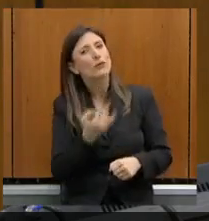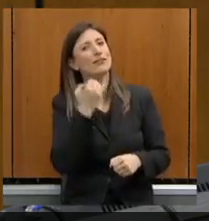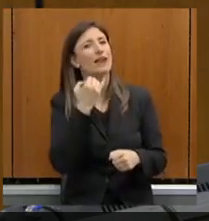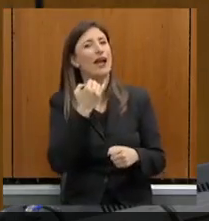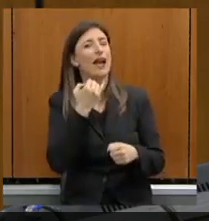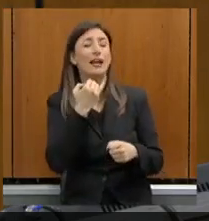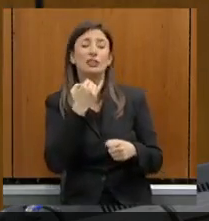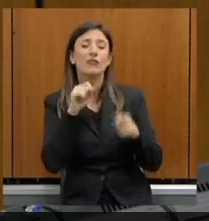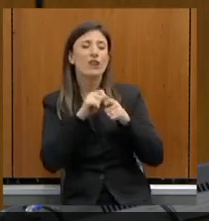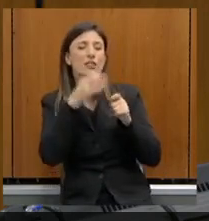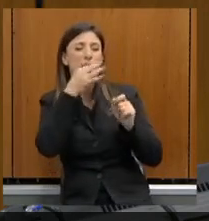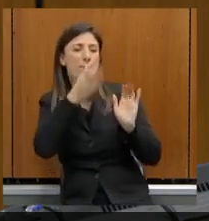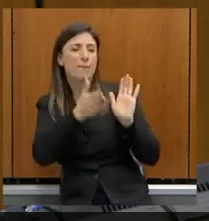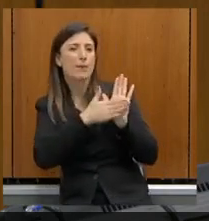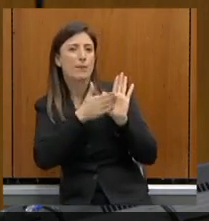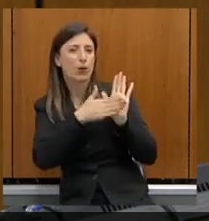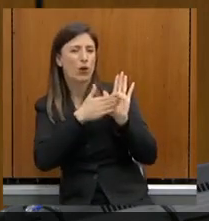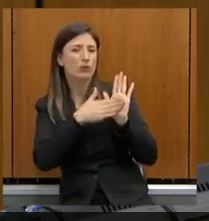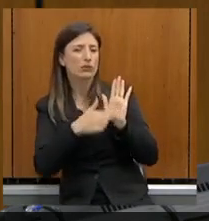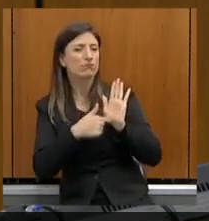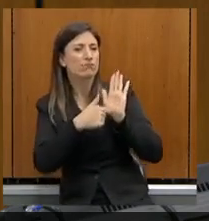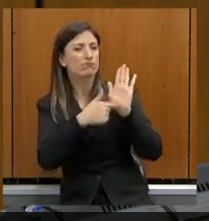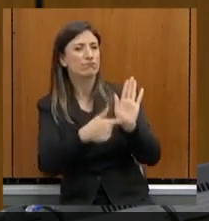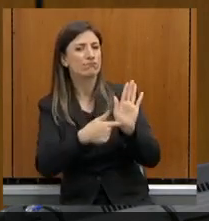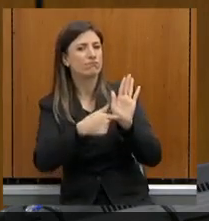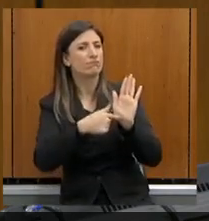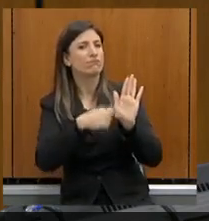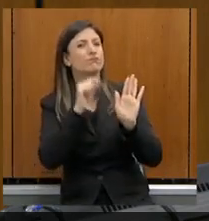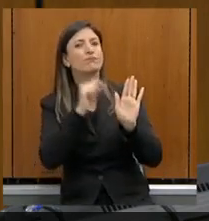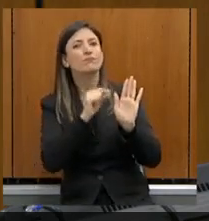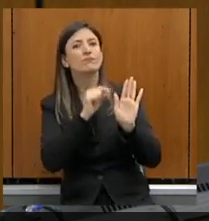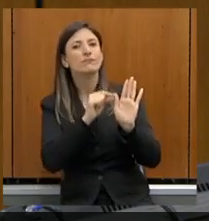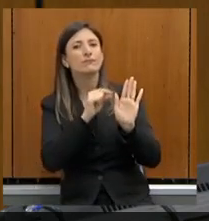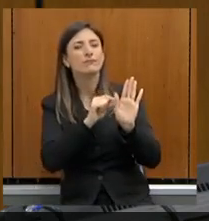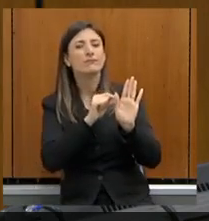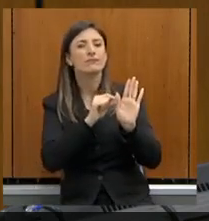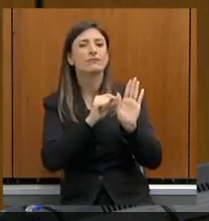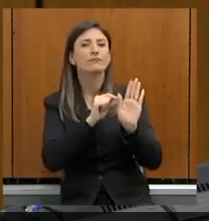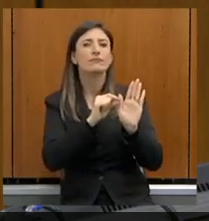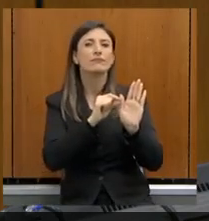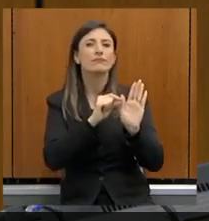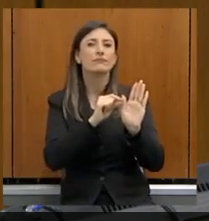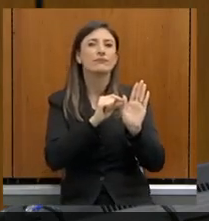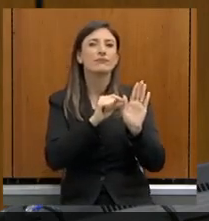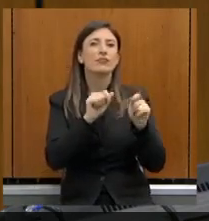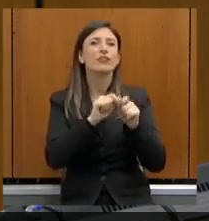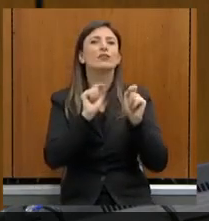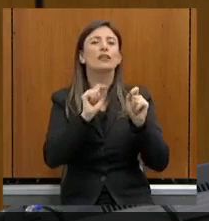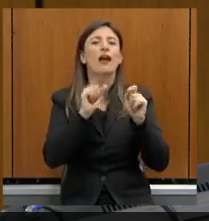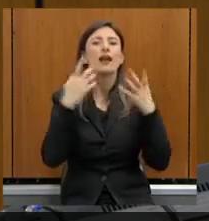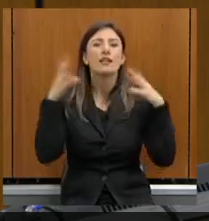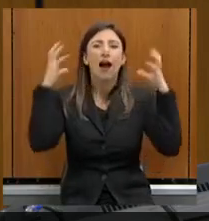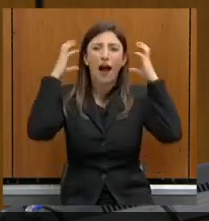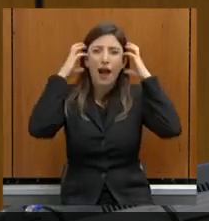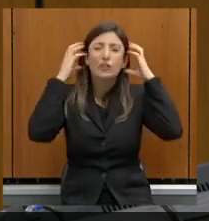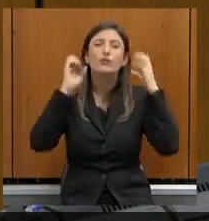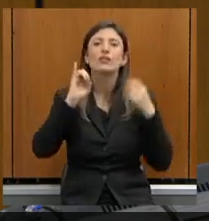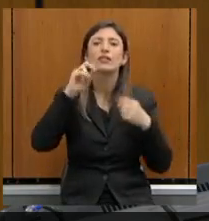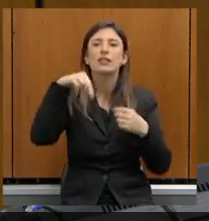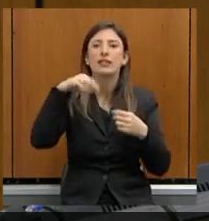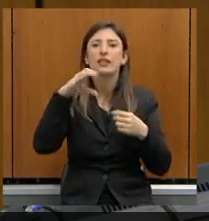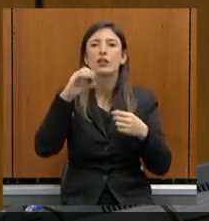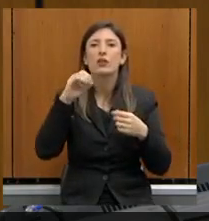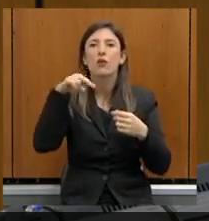para ele uma proposta que era de fazer com que a Rádio em Confidência pudesse chegar mesmo